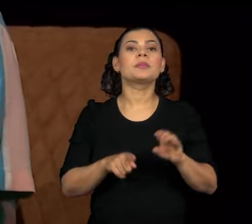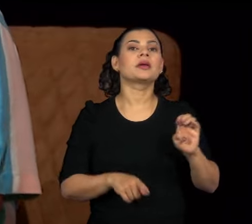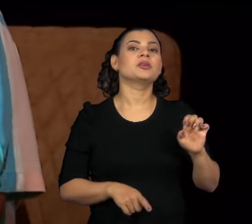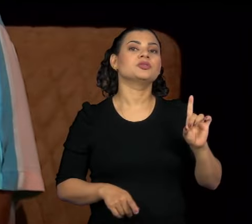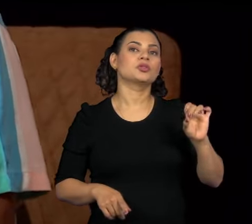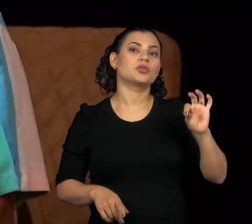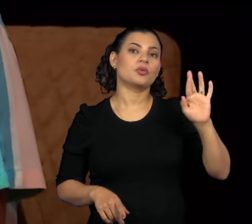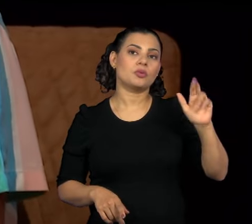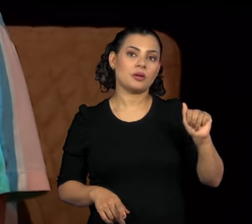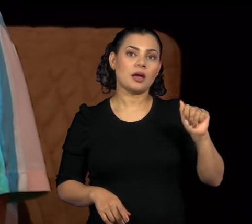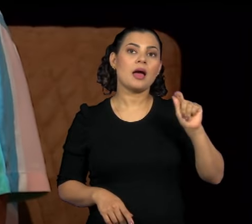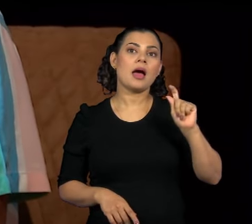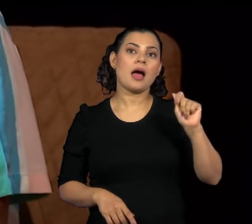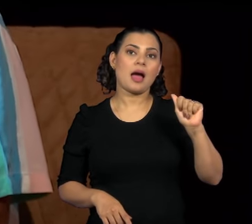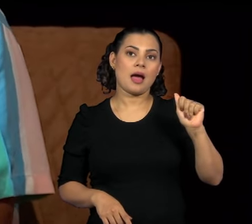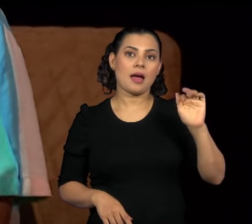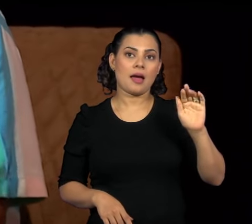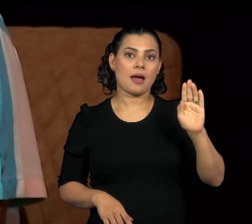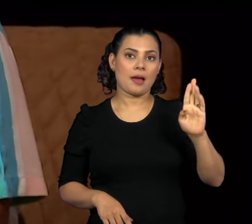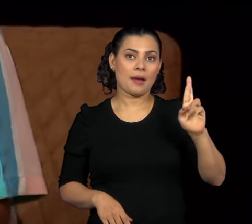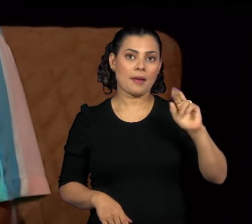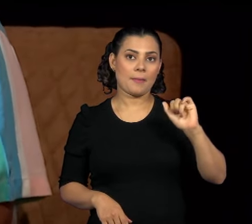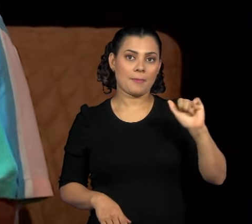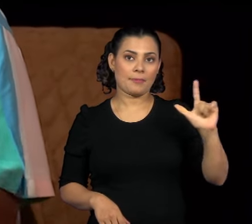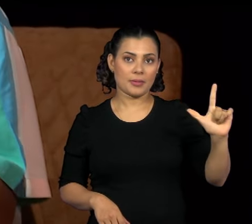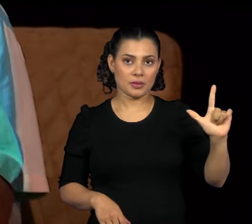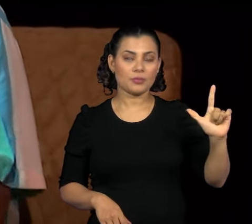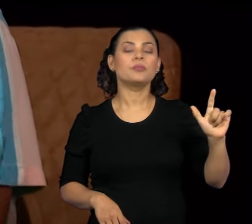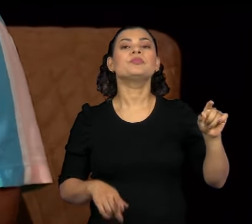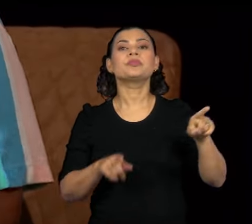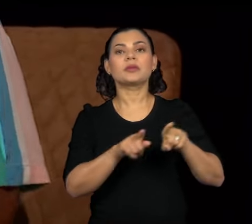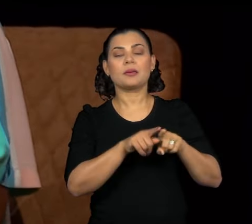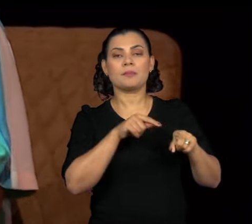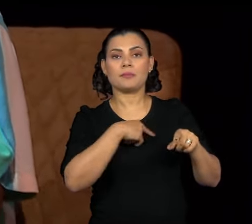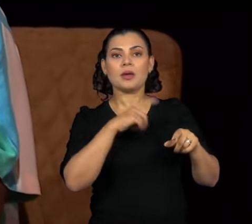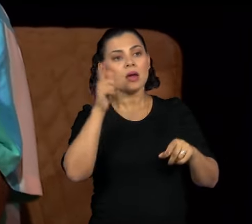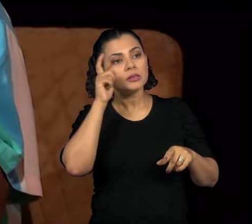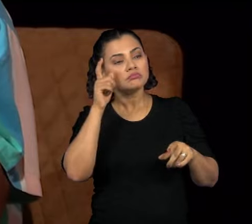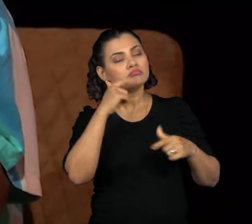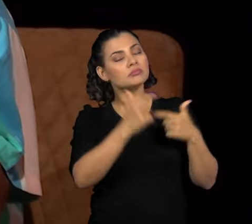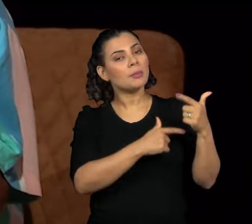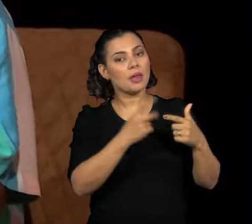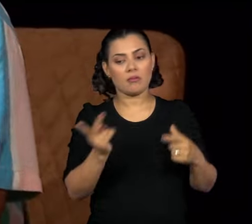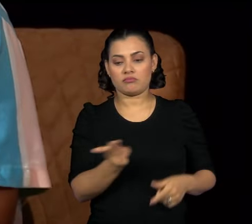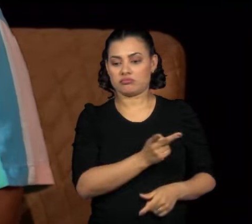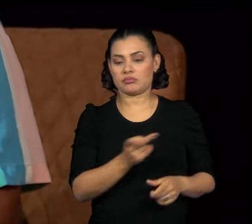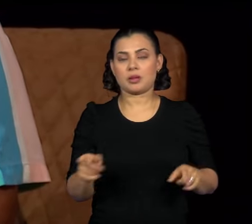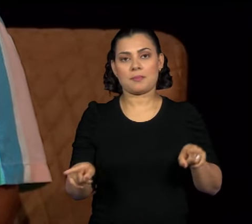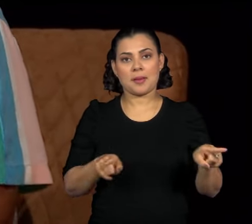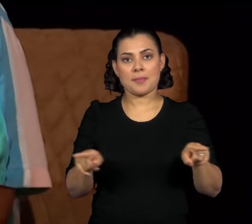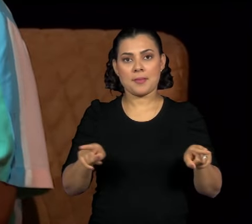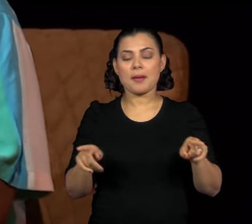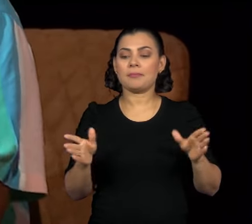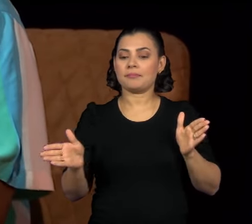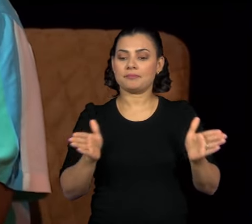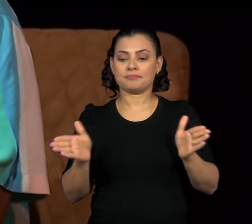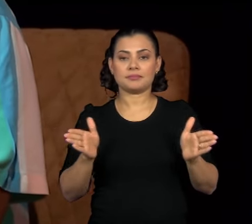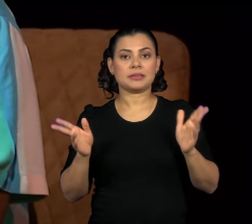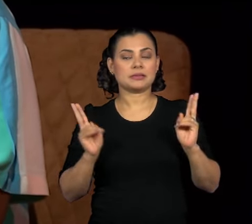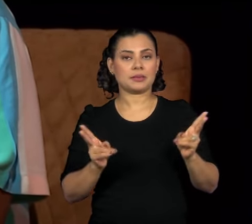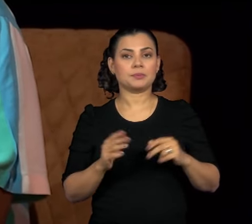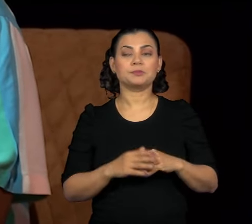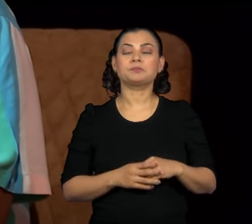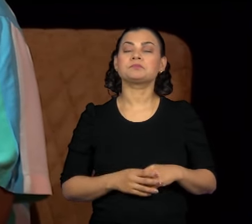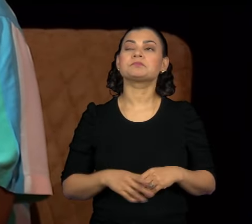preparador de texto da revista L, trabalhando com Leonel Kais, Moacir Japiaçu, Laura Greenhalg.